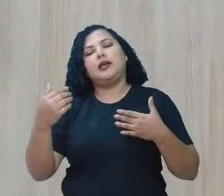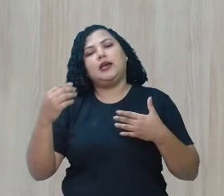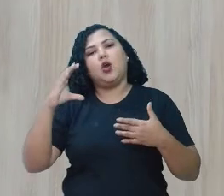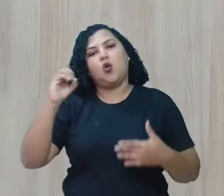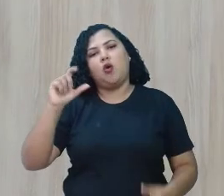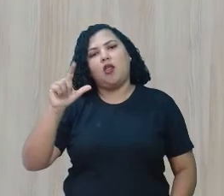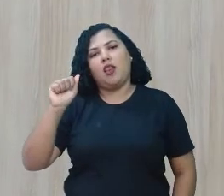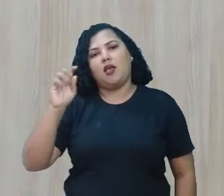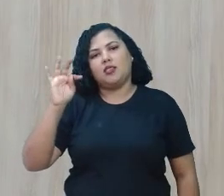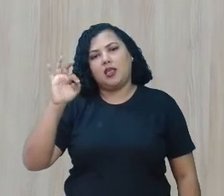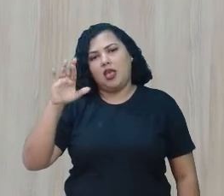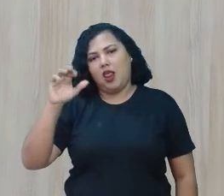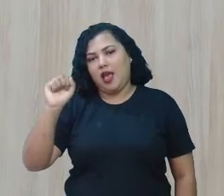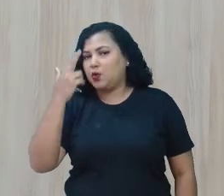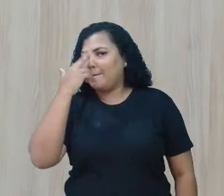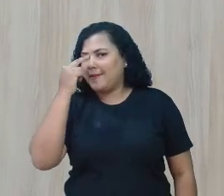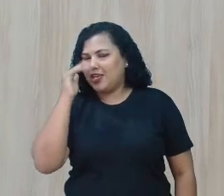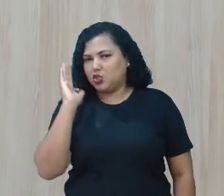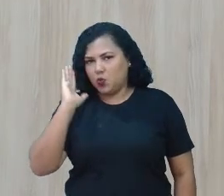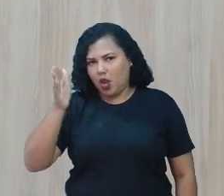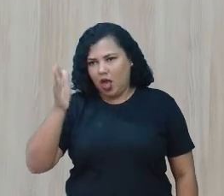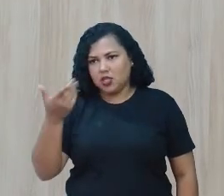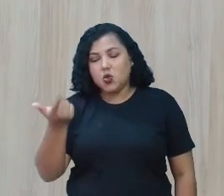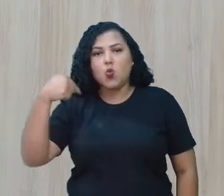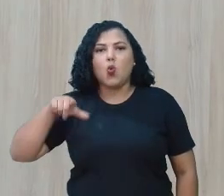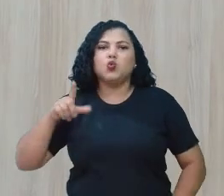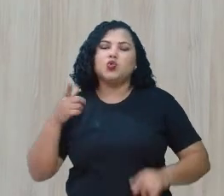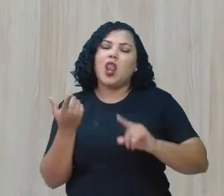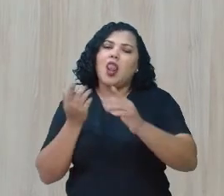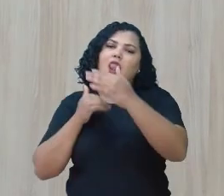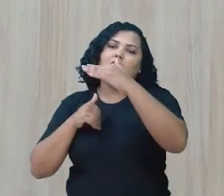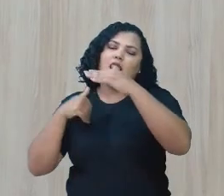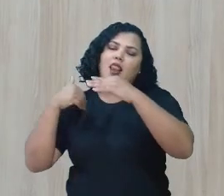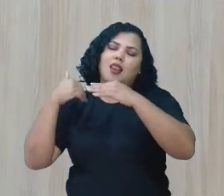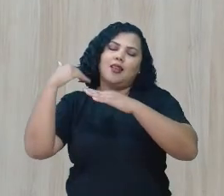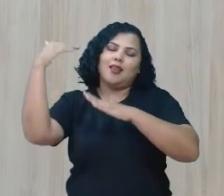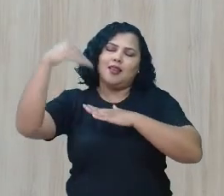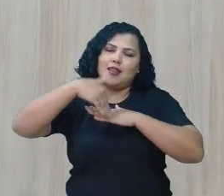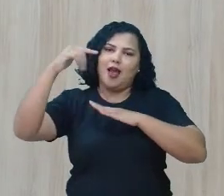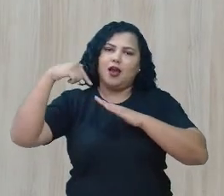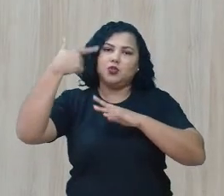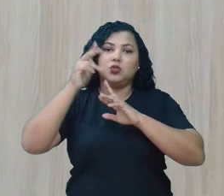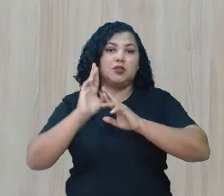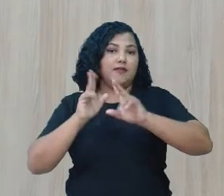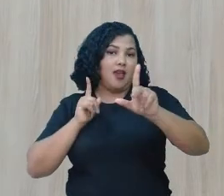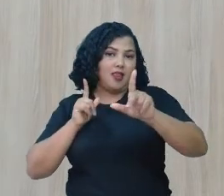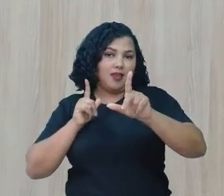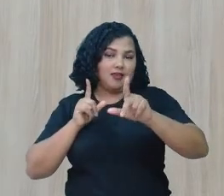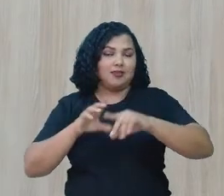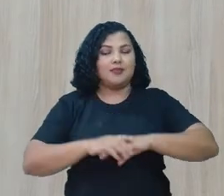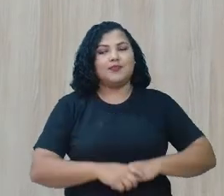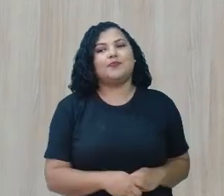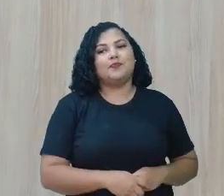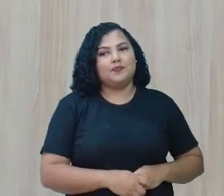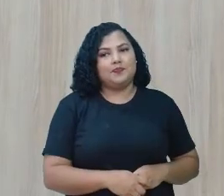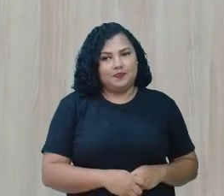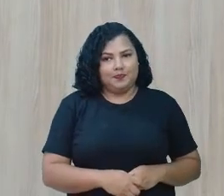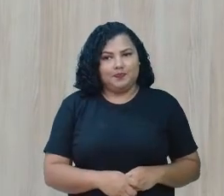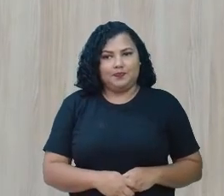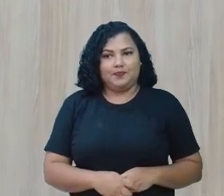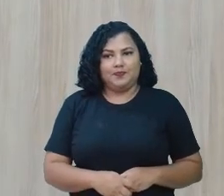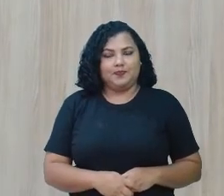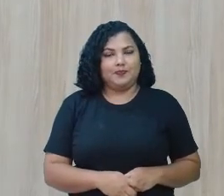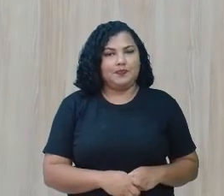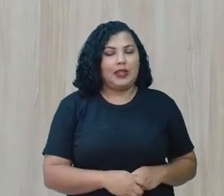você vai perceber que os ângulos colaterais, eles podem ser colaterais internos e colaterais